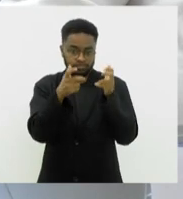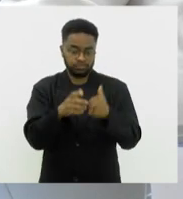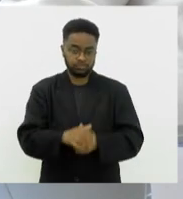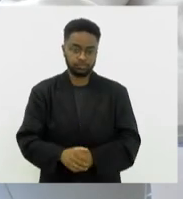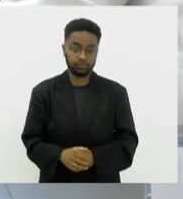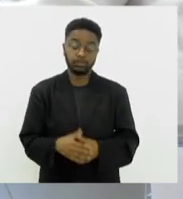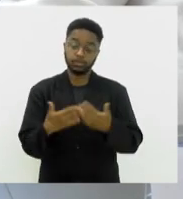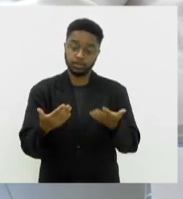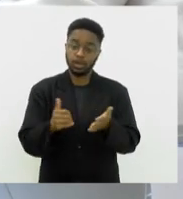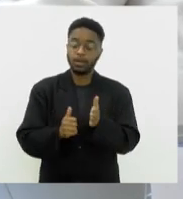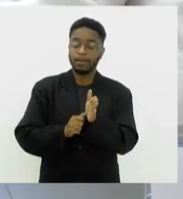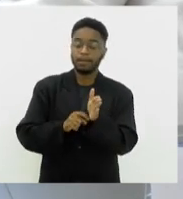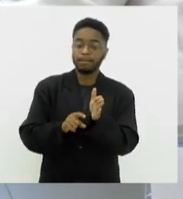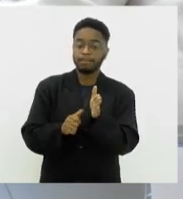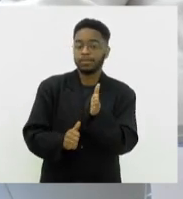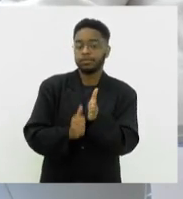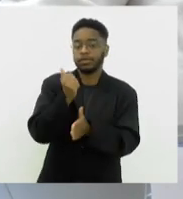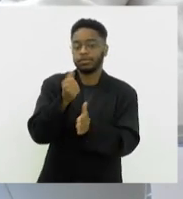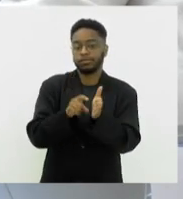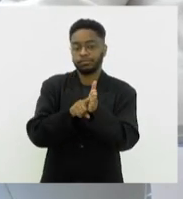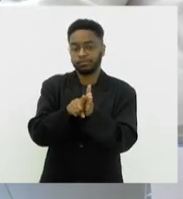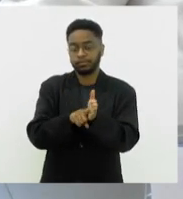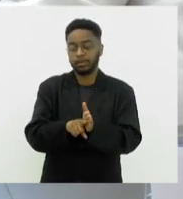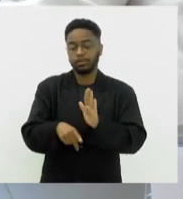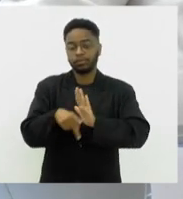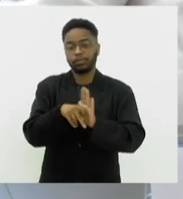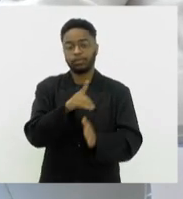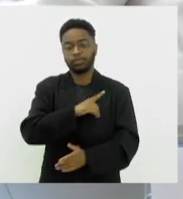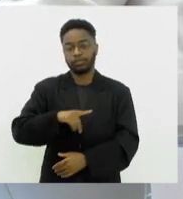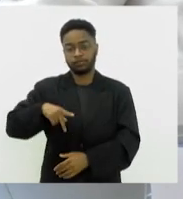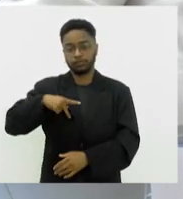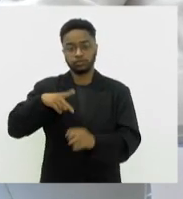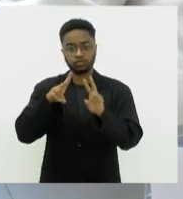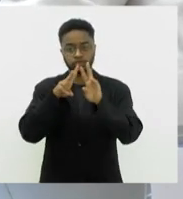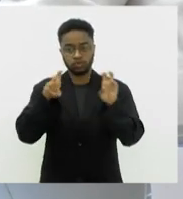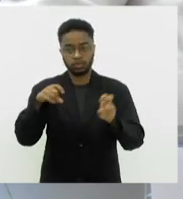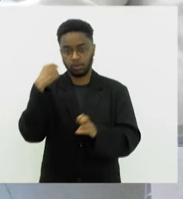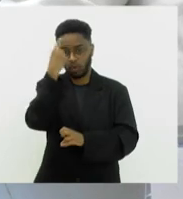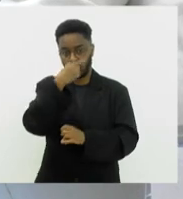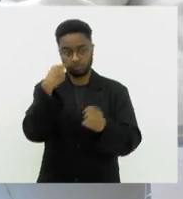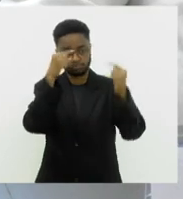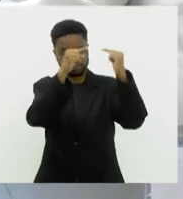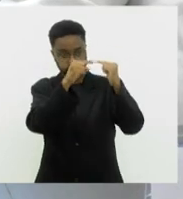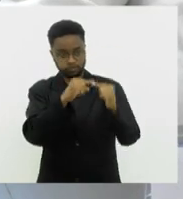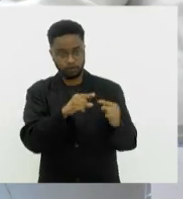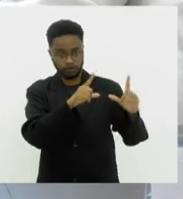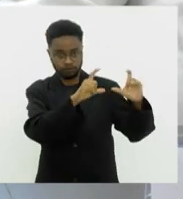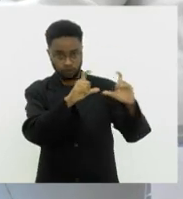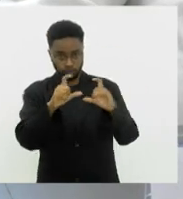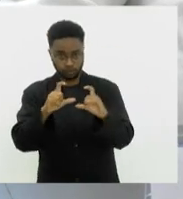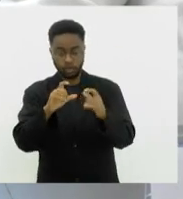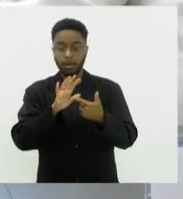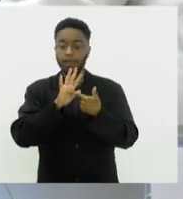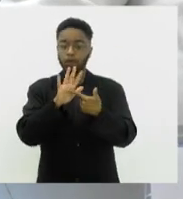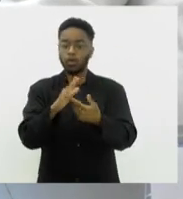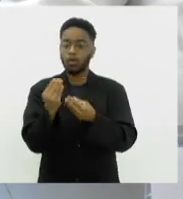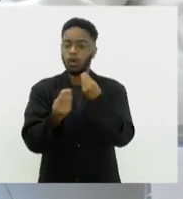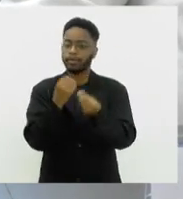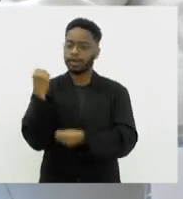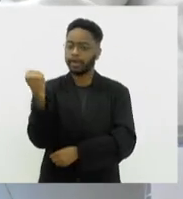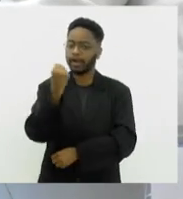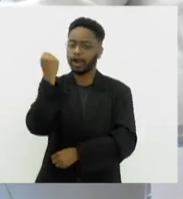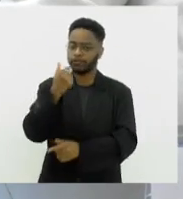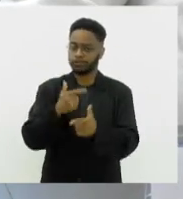primeira investigação da Defensoria Pública Estadual sobre o reconhecimento fotográfico demonstrou idade do